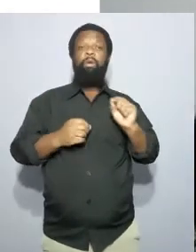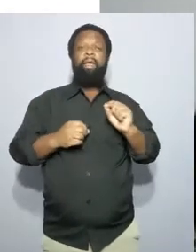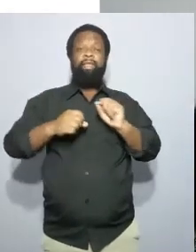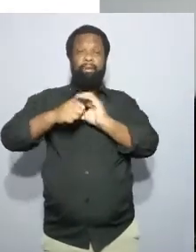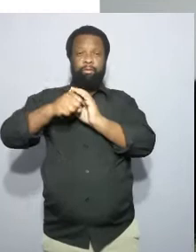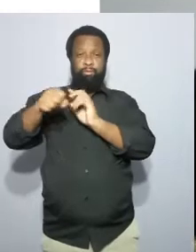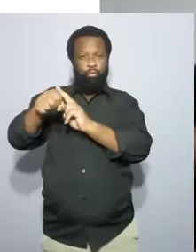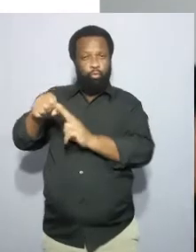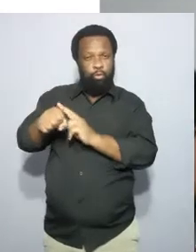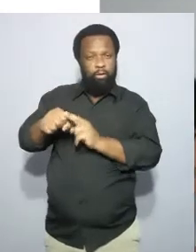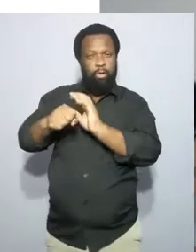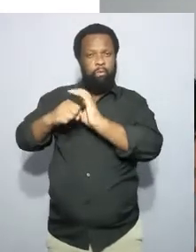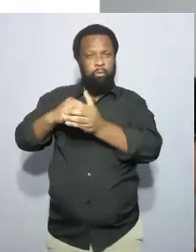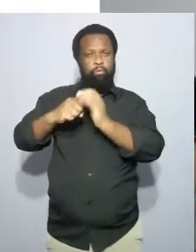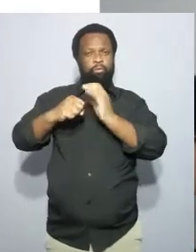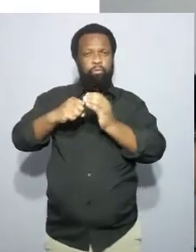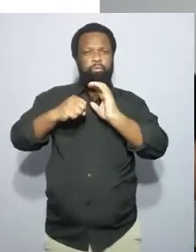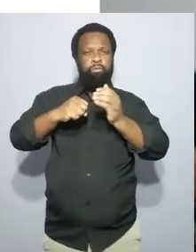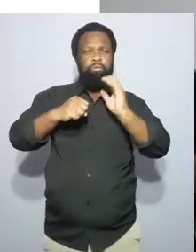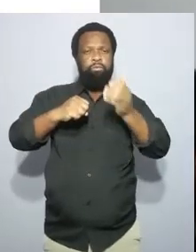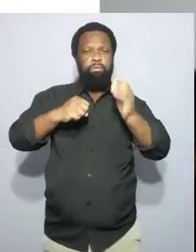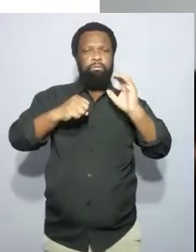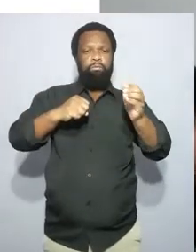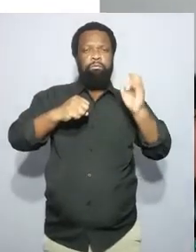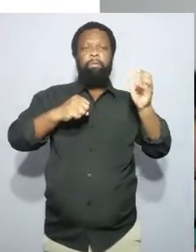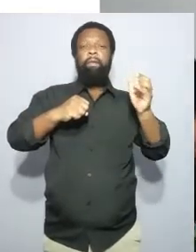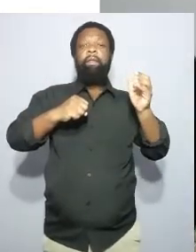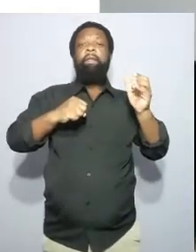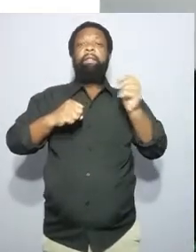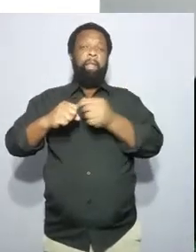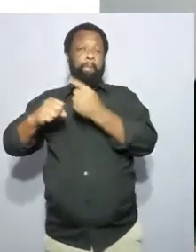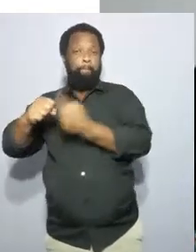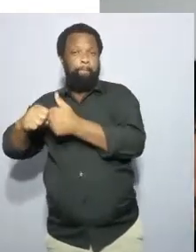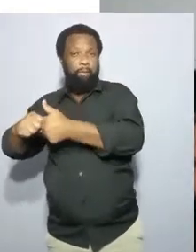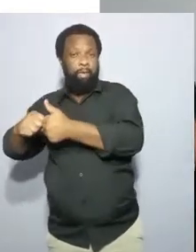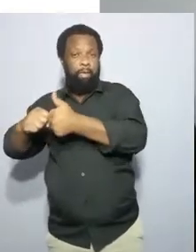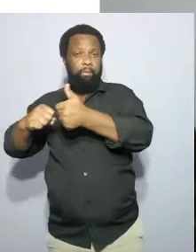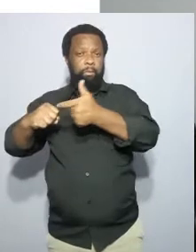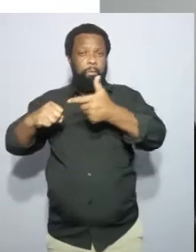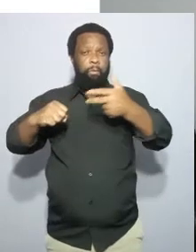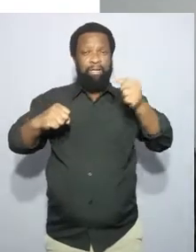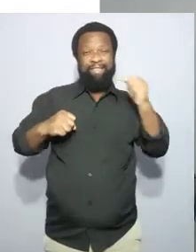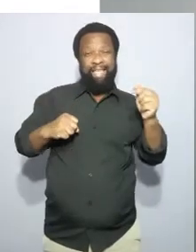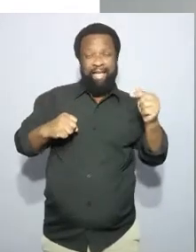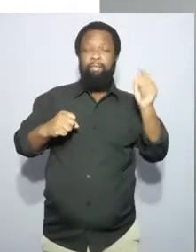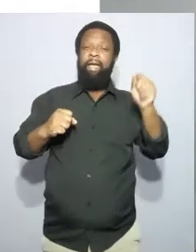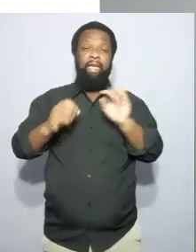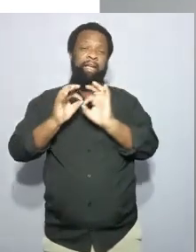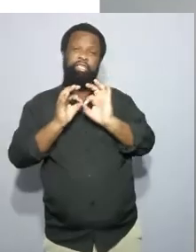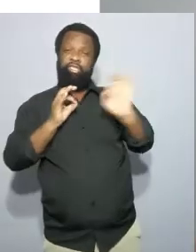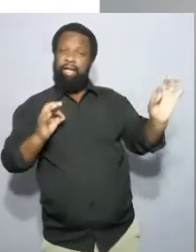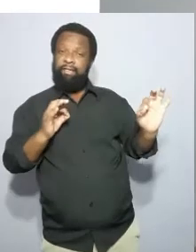camadas. Então, o raio dele é a distância do núcleo até a sétima camada, até a última. Então, é